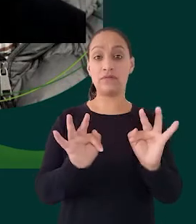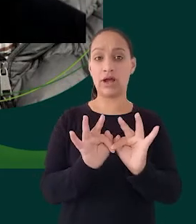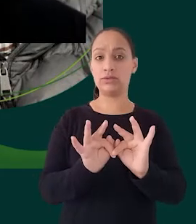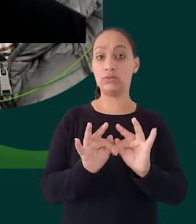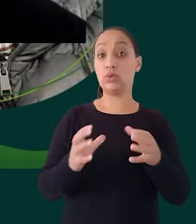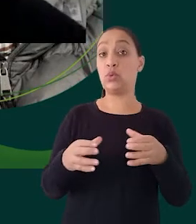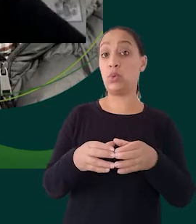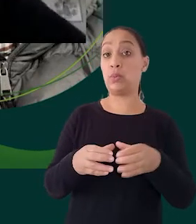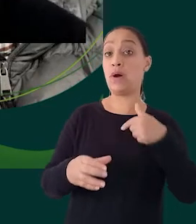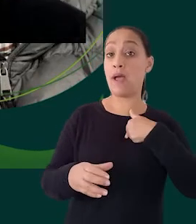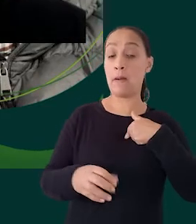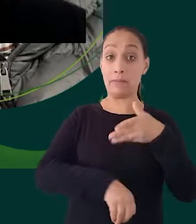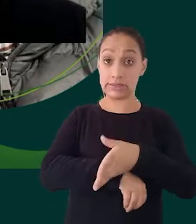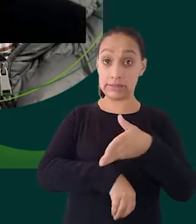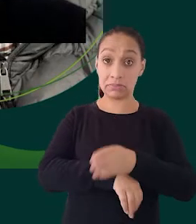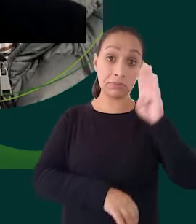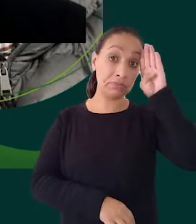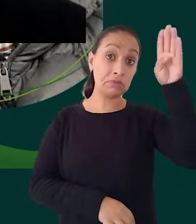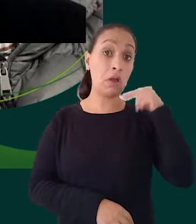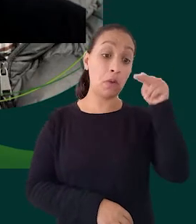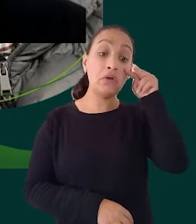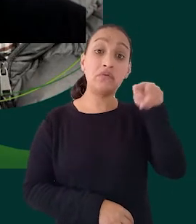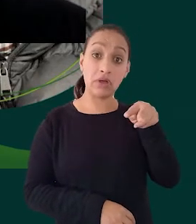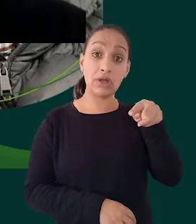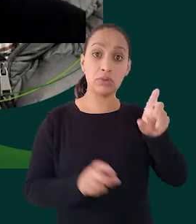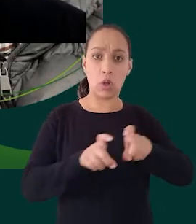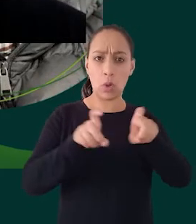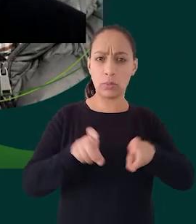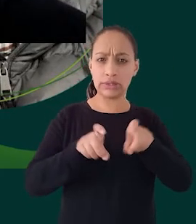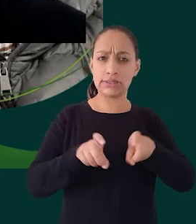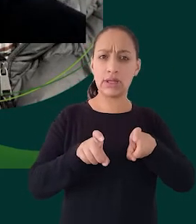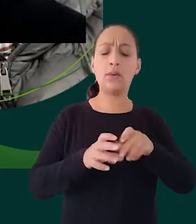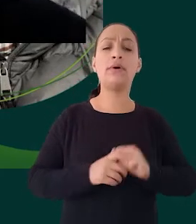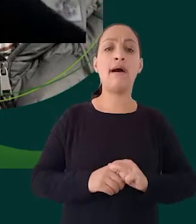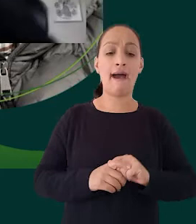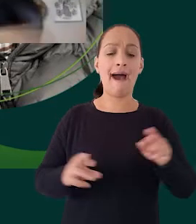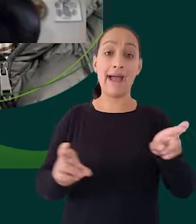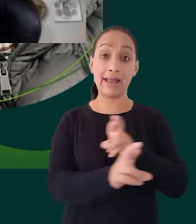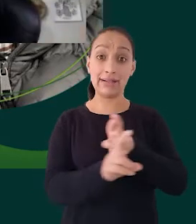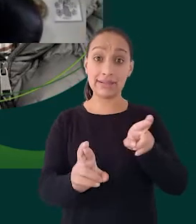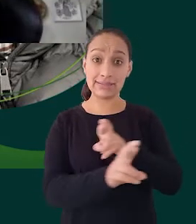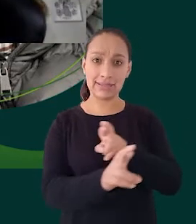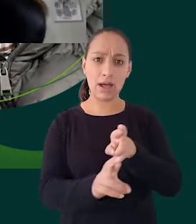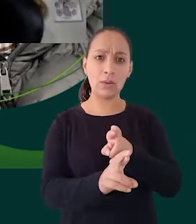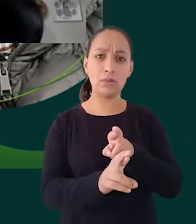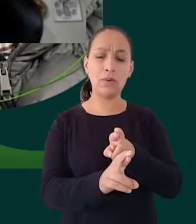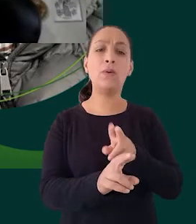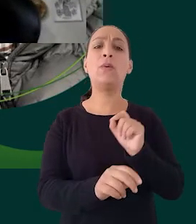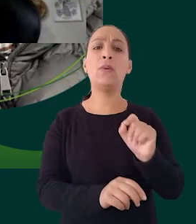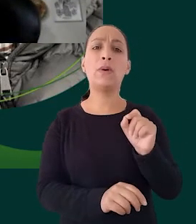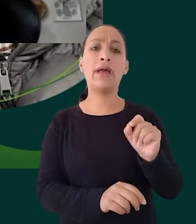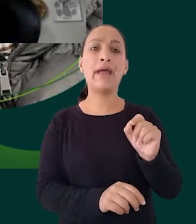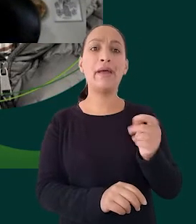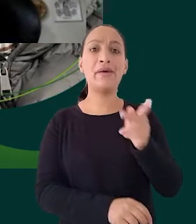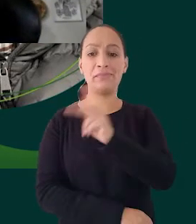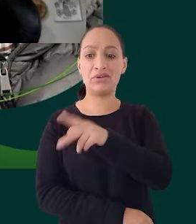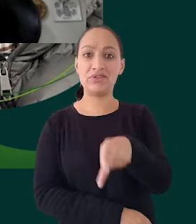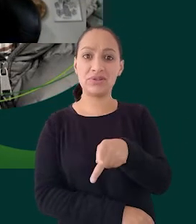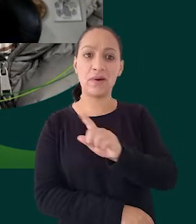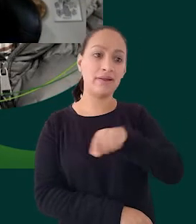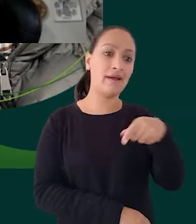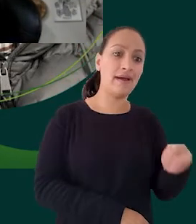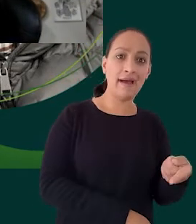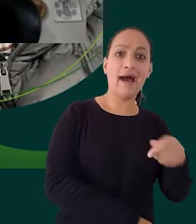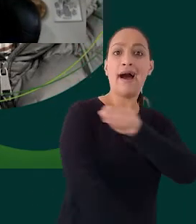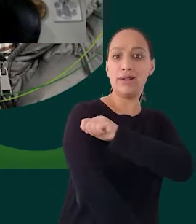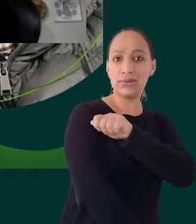eu participo, principalmente que eu vejo isso na computação, é que essa relação ela se dá entre os professores, mas entre